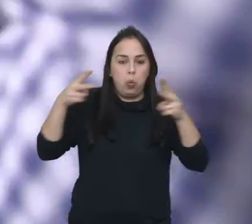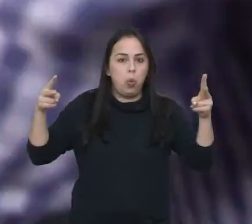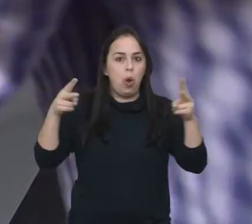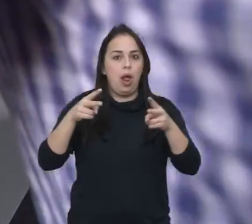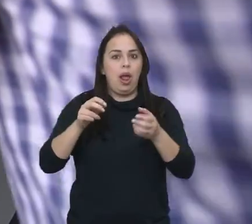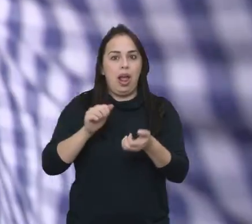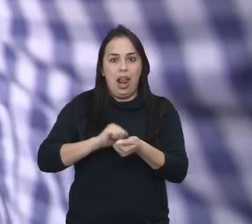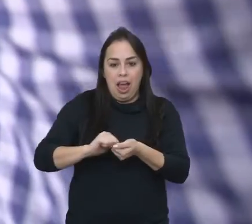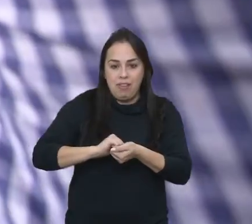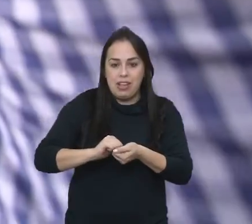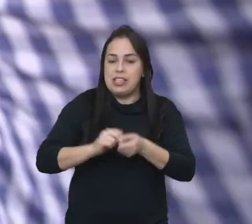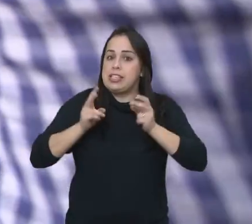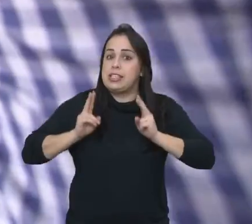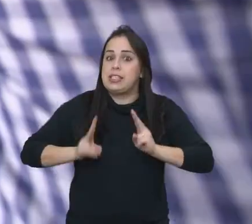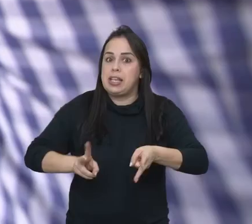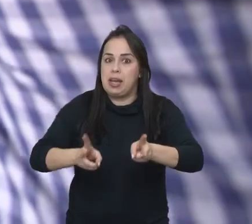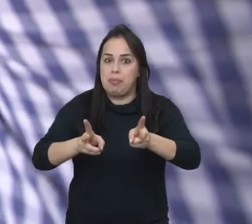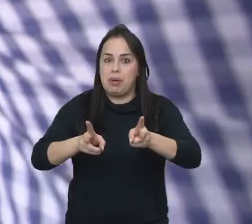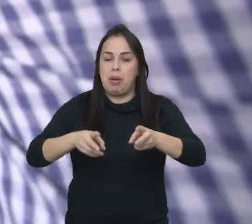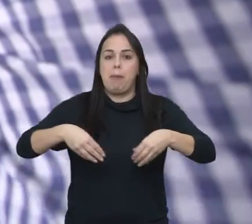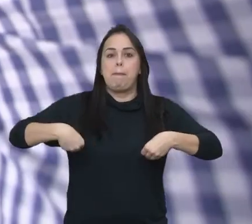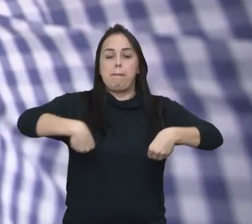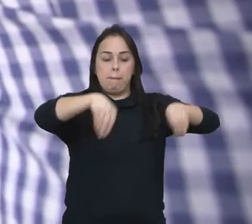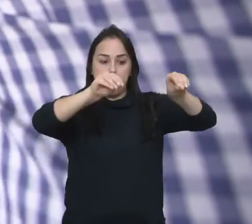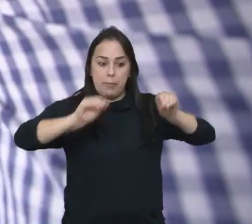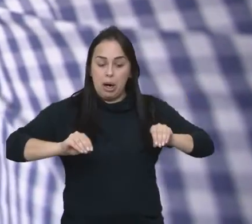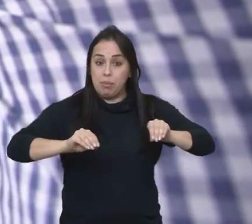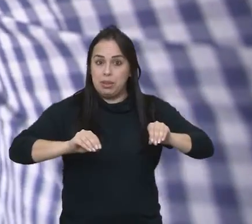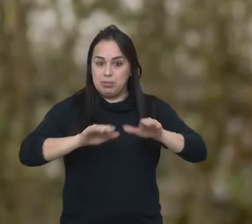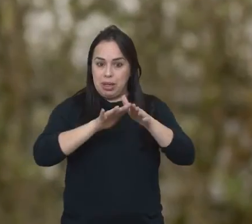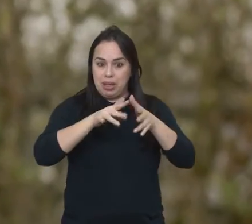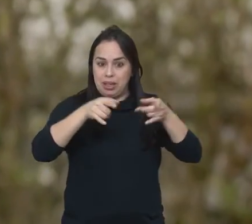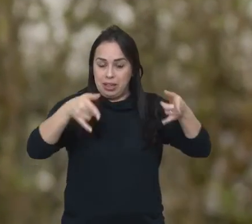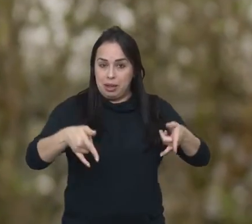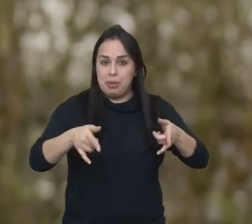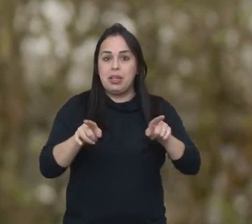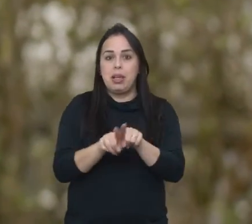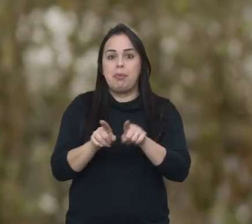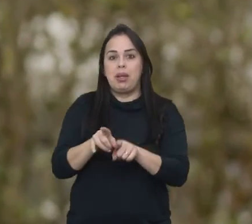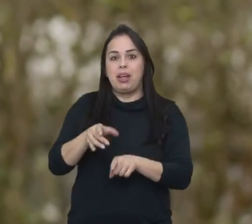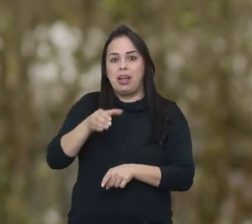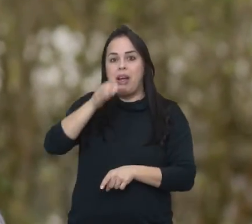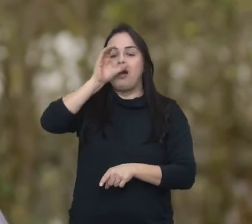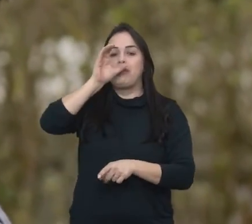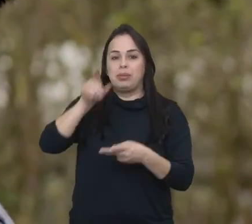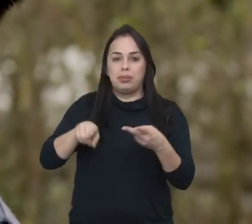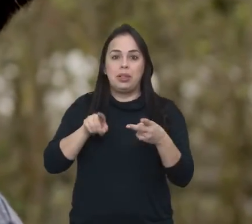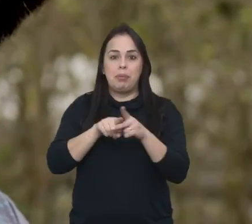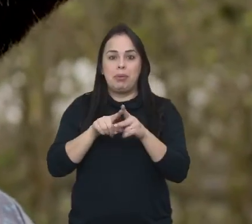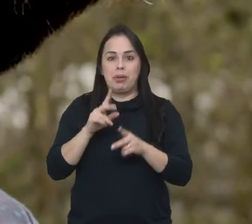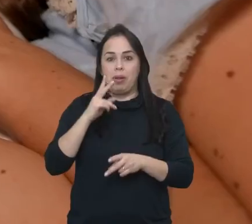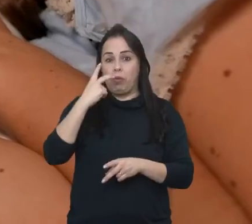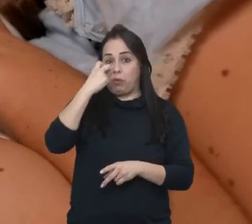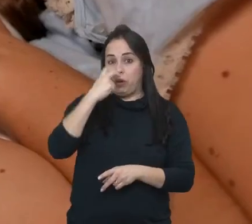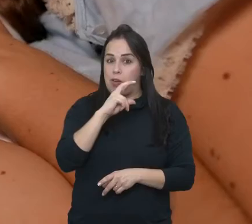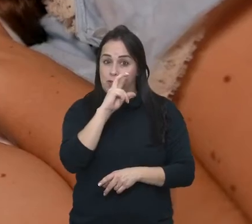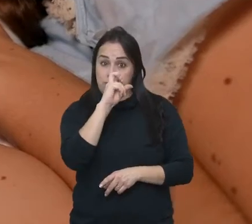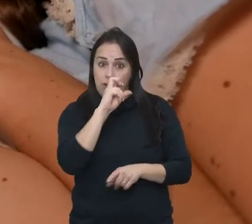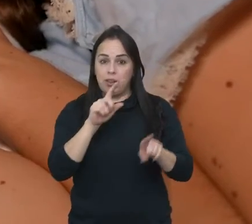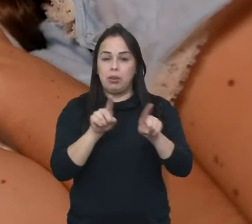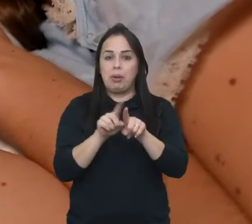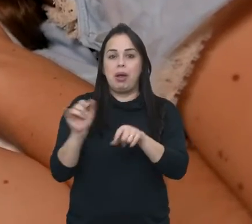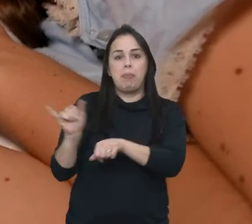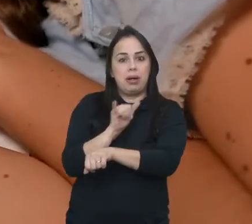lavar as roupas de cama com frequência, incluindo os cobertores, e fazer a hidratação nasal e oral. Táticas